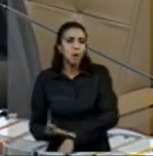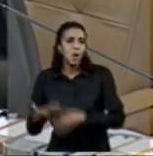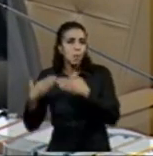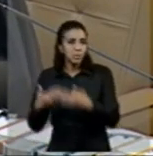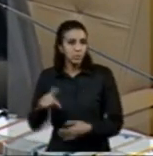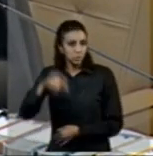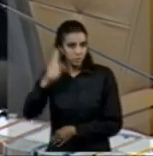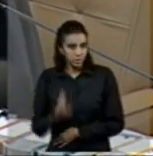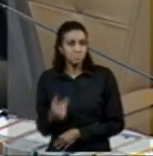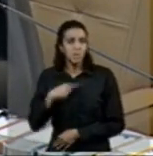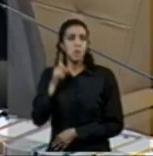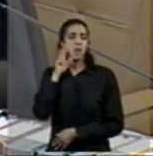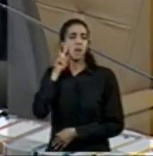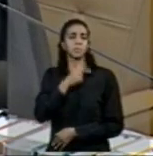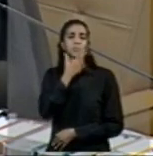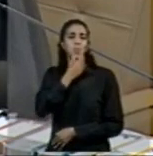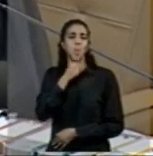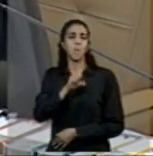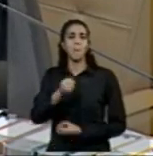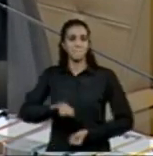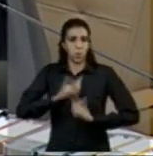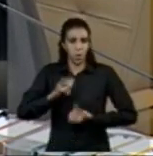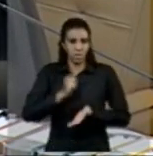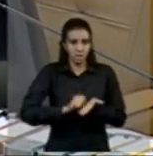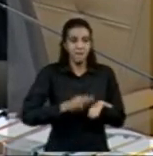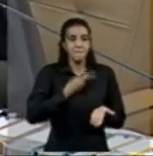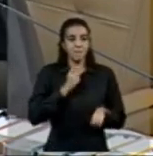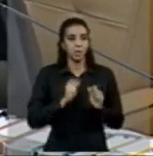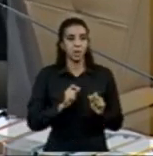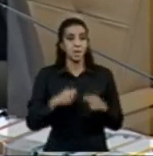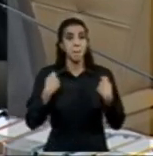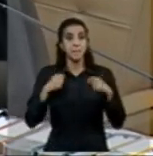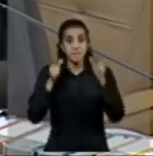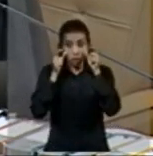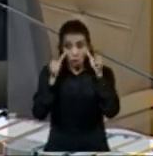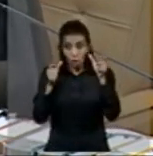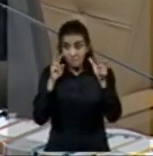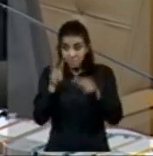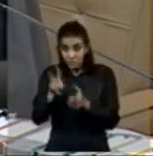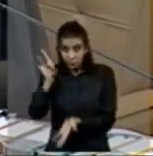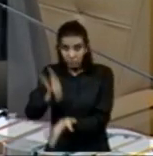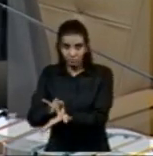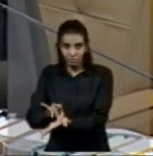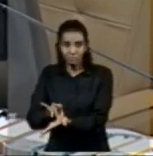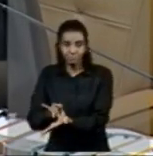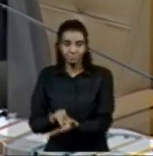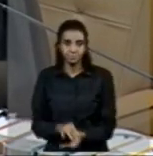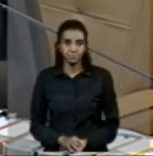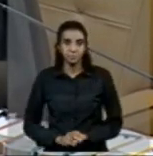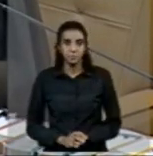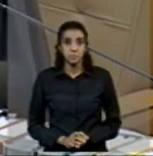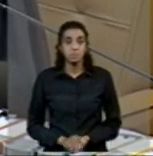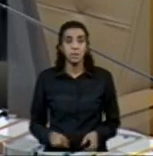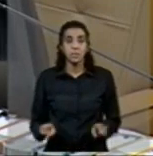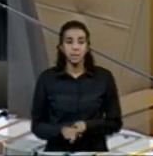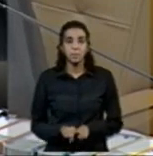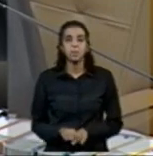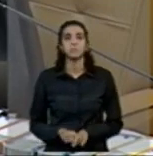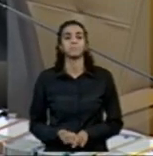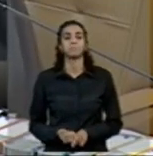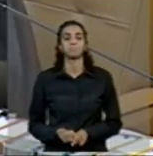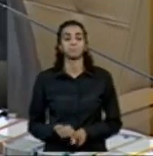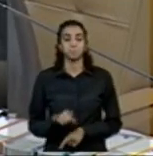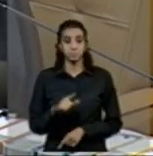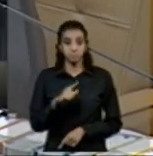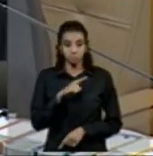Eu lembro sempre Saramago, Ensaio sobre a Cegueira, precisamos ter olhos de ver. Atrelado a isso, resgatam-se as